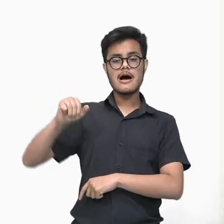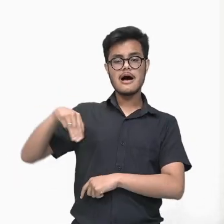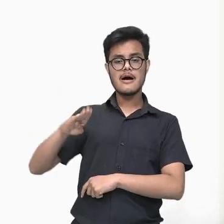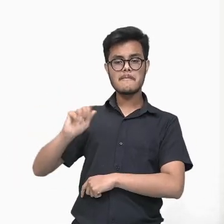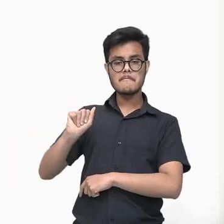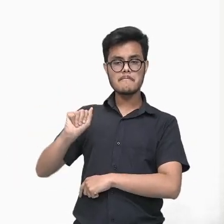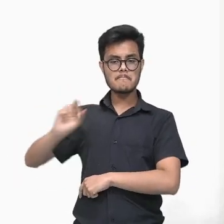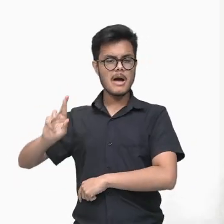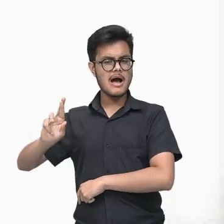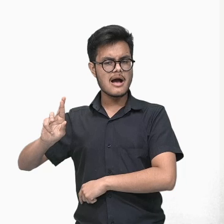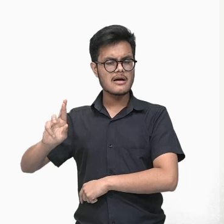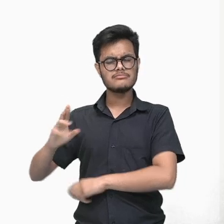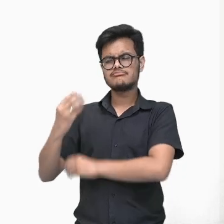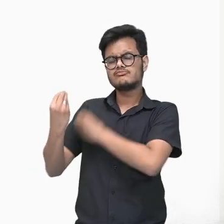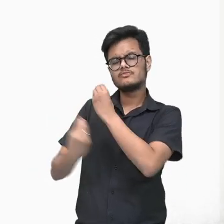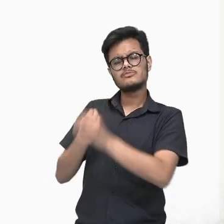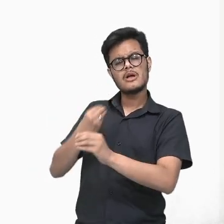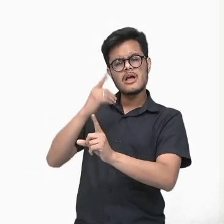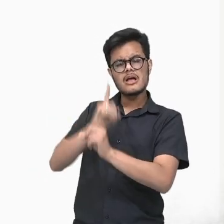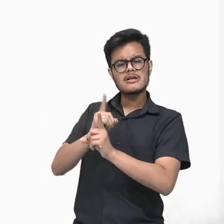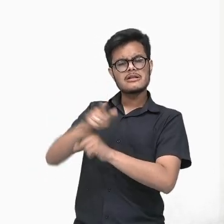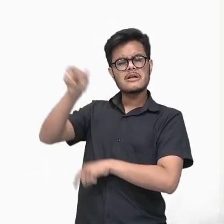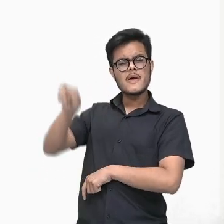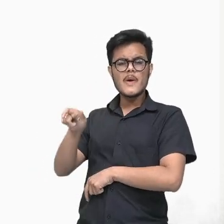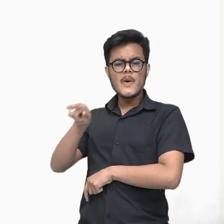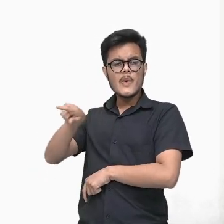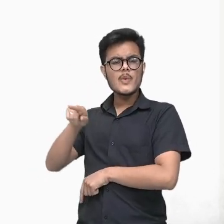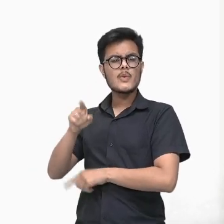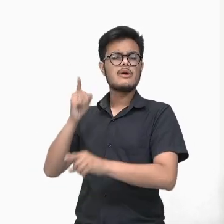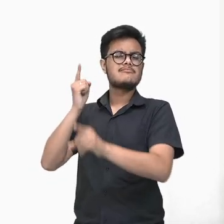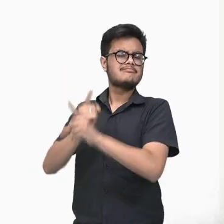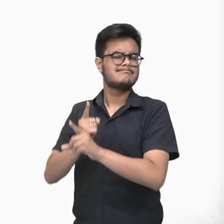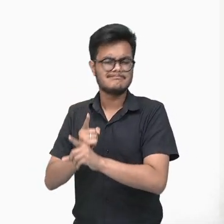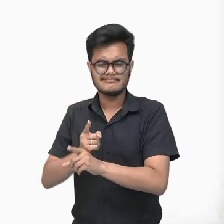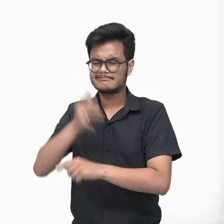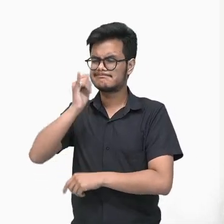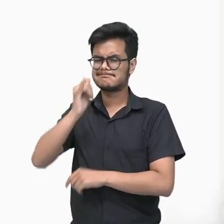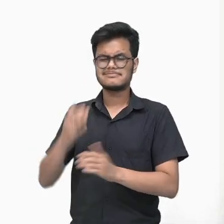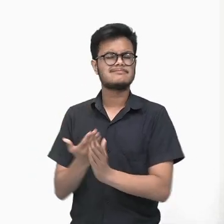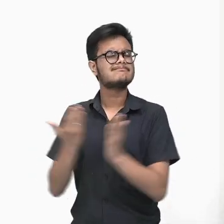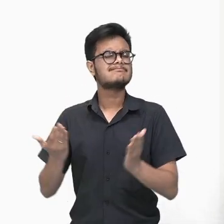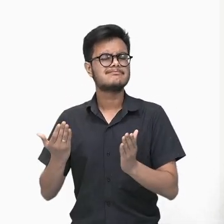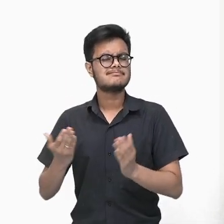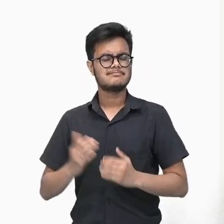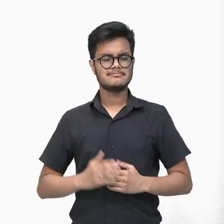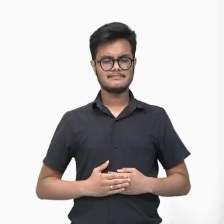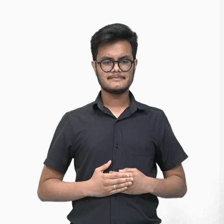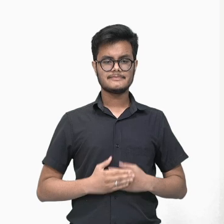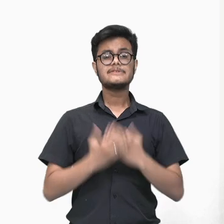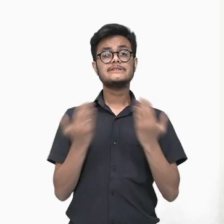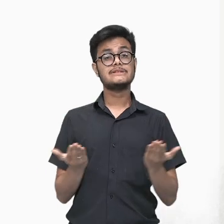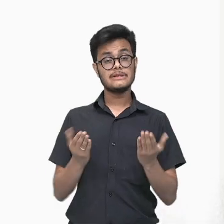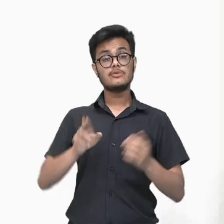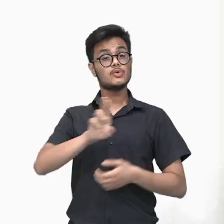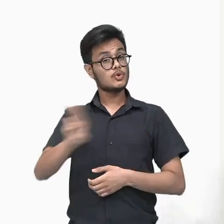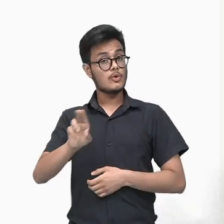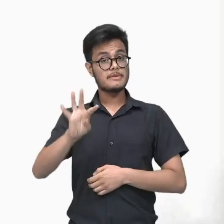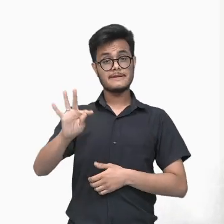Quem foi que descobriu o primeiro surgimento da eletricidade? Foi Tales